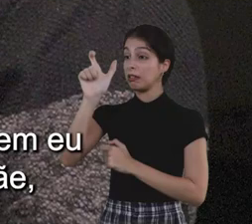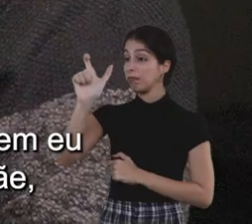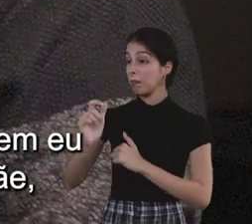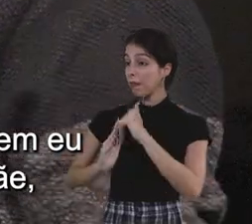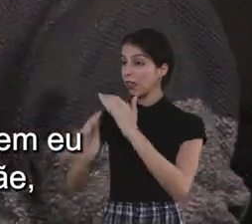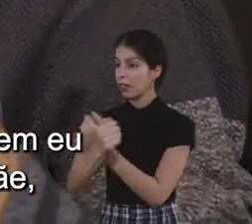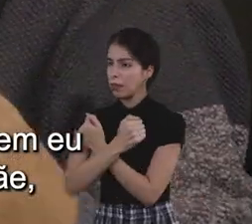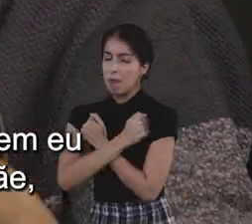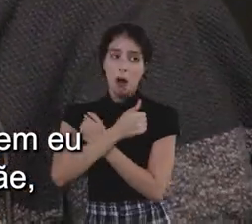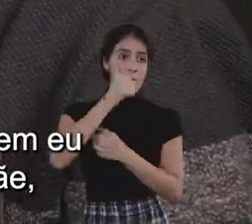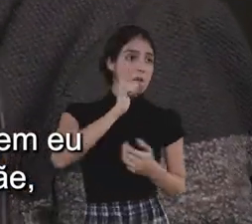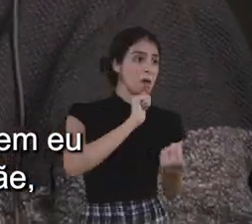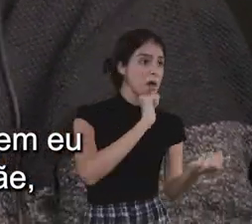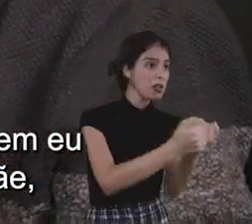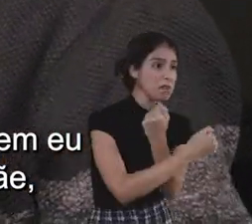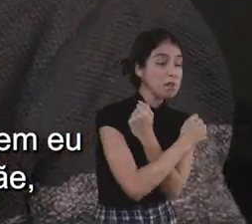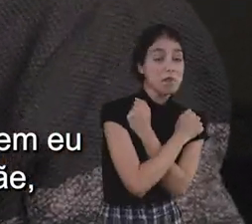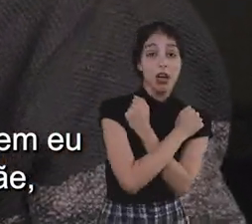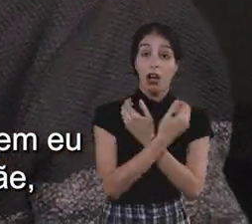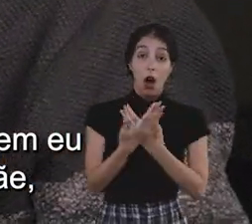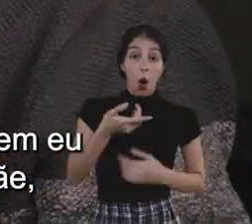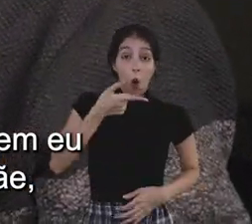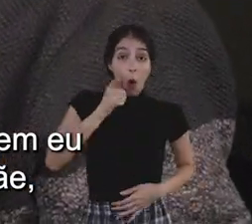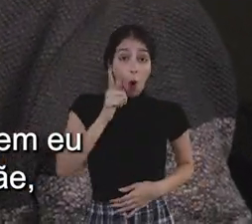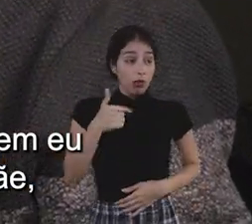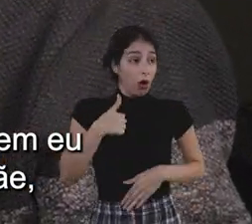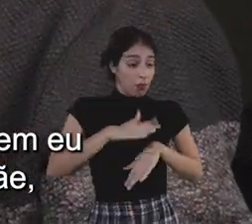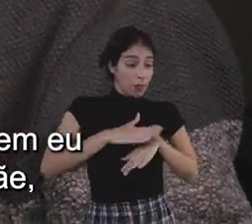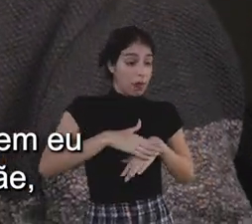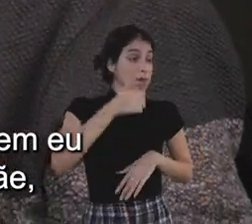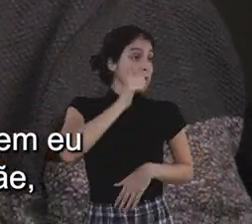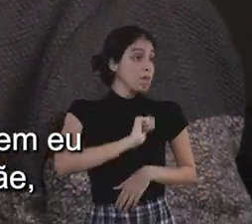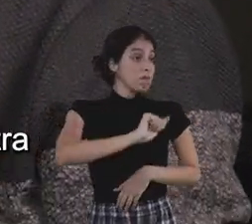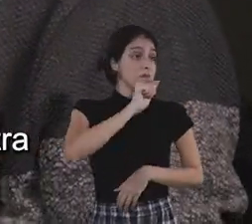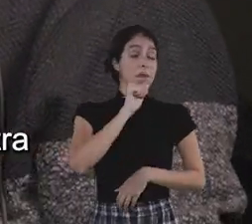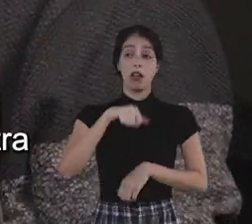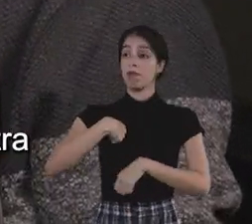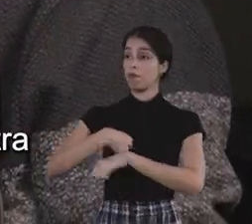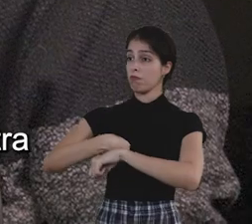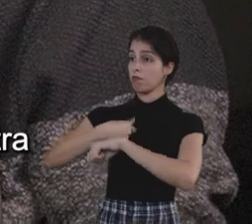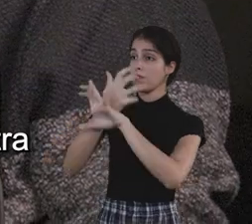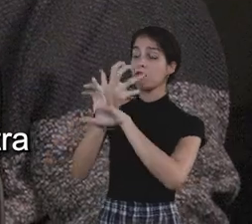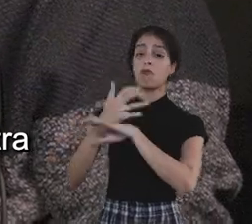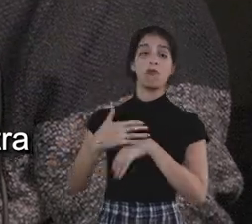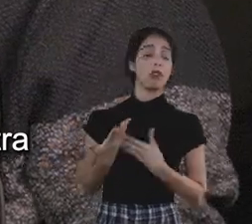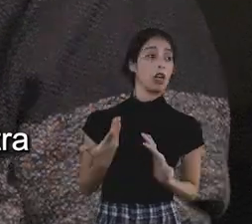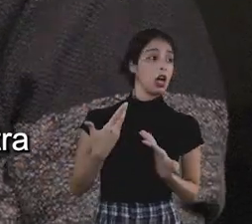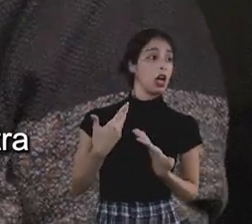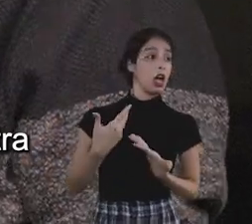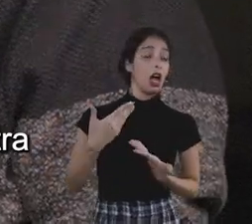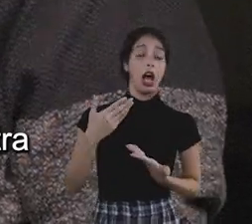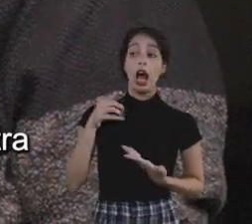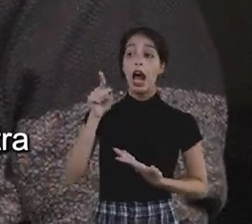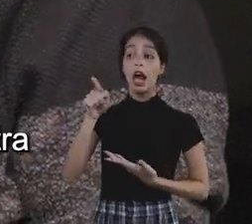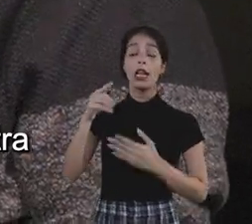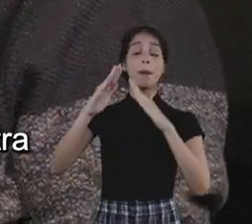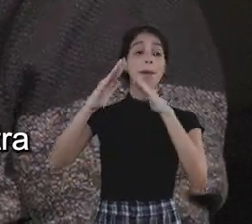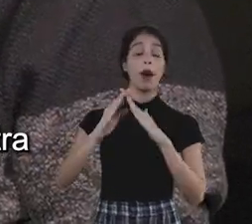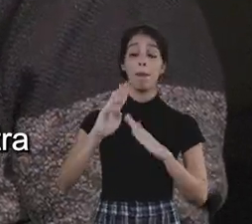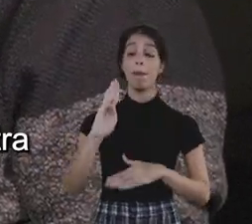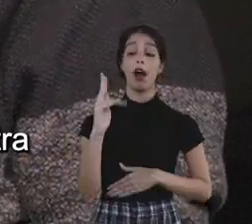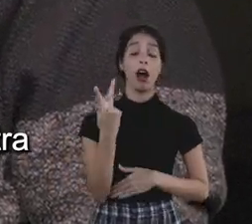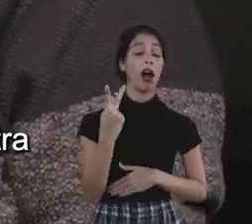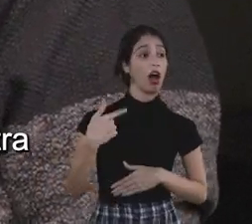abraços do terapeuta da mãe ontem eu tava no colo da minha mãe falando do minha mãe mora em Belo Horizonte eu fui fazer uma palestra lá